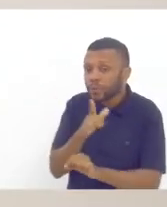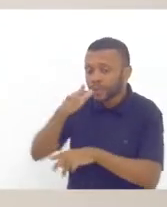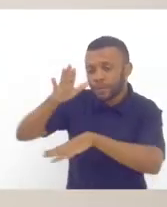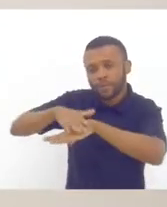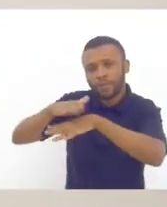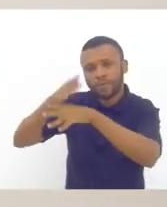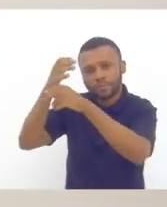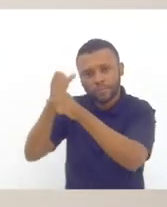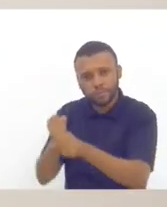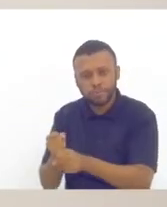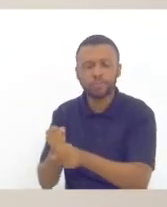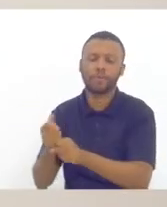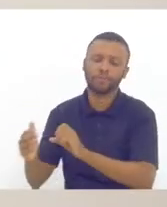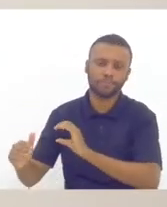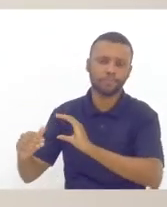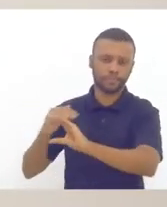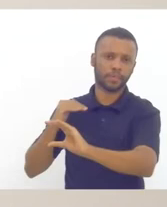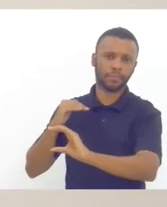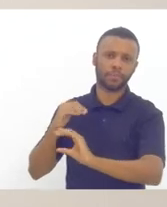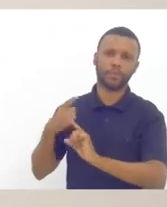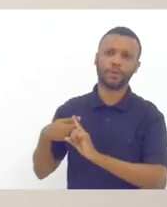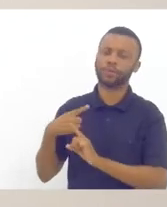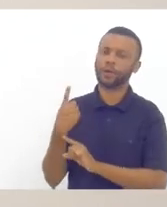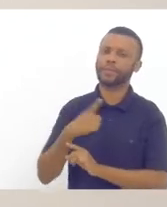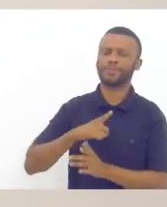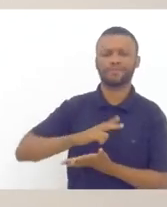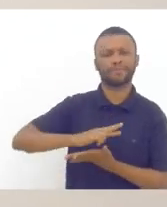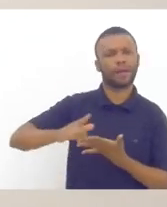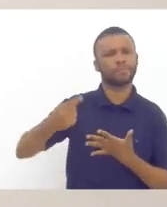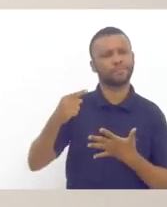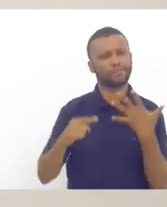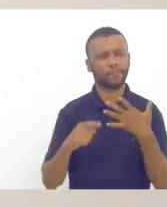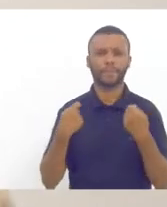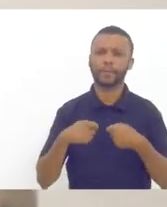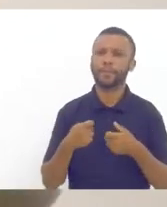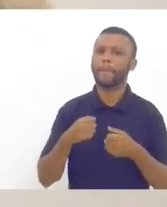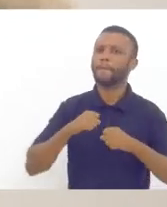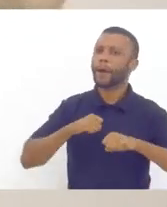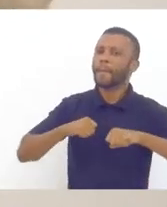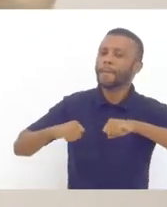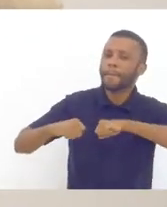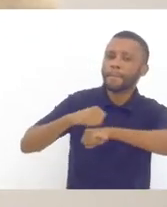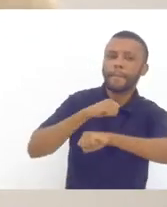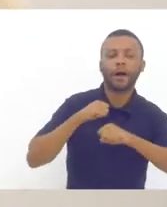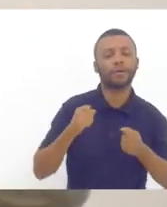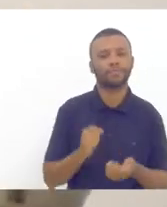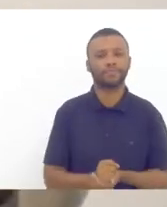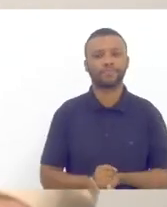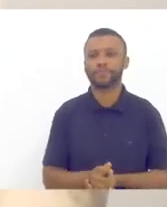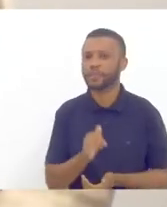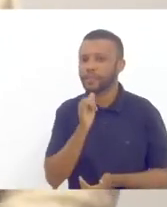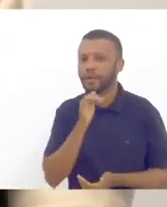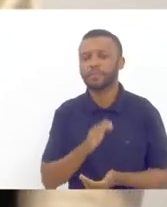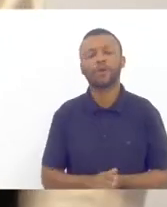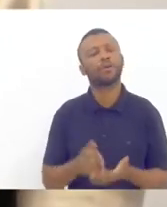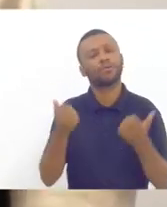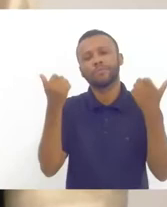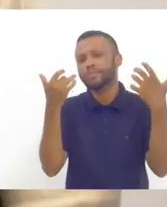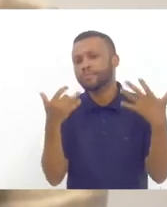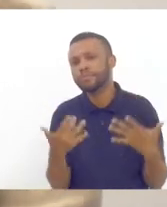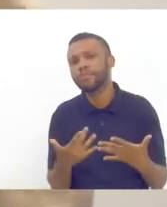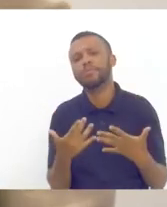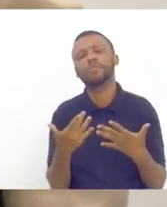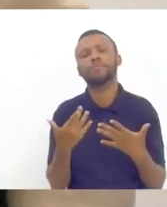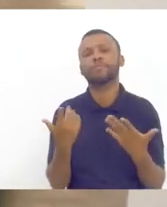também nos encaminhem. Porque a gente tem uma série de questões que a gente vai ter que enfrentar. Eu destaco uma preocupação com o